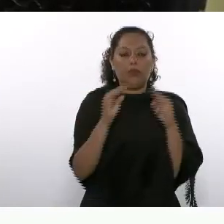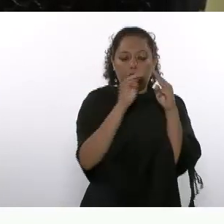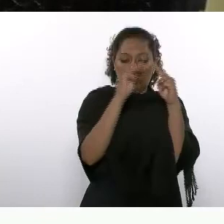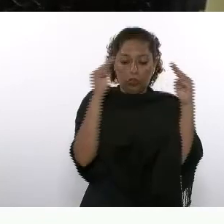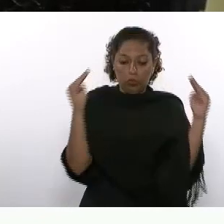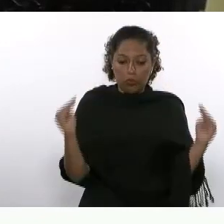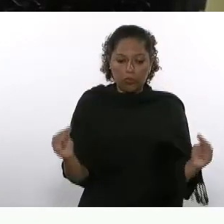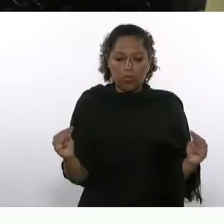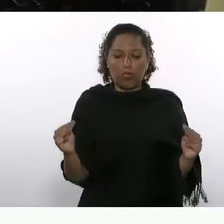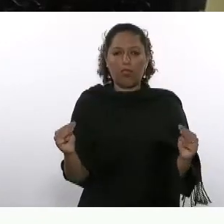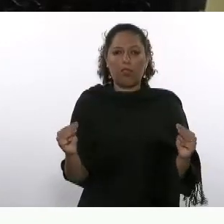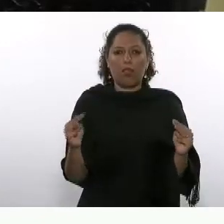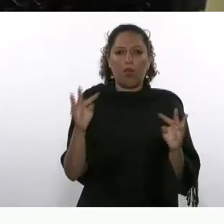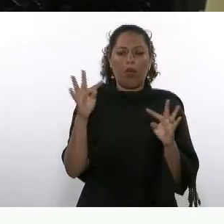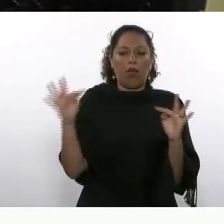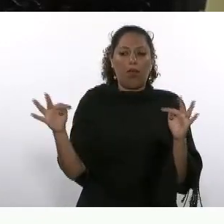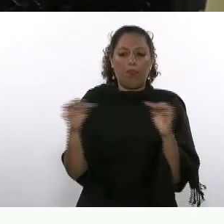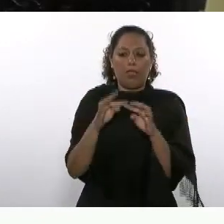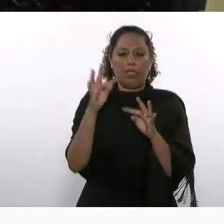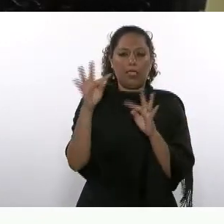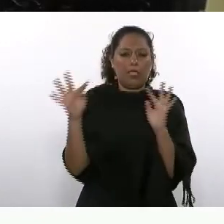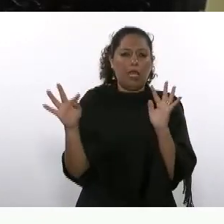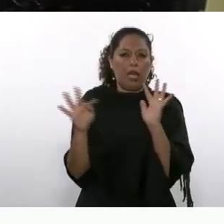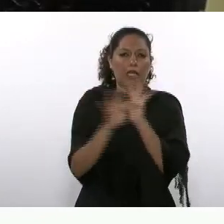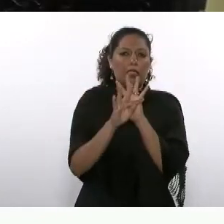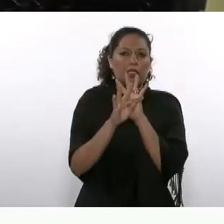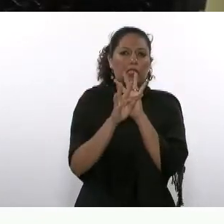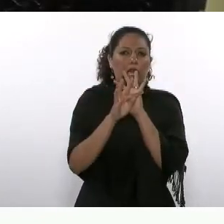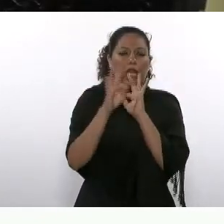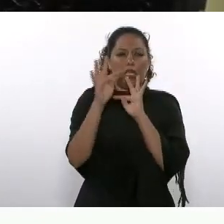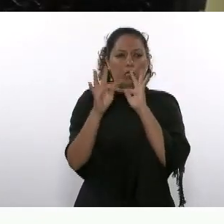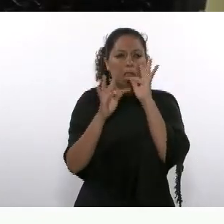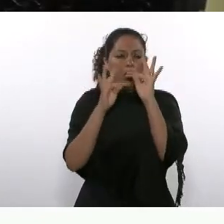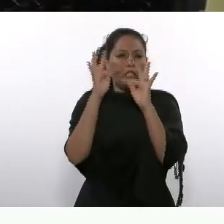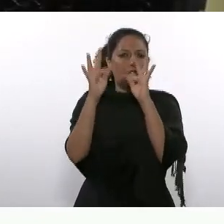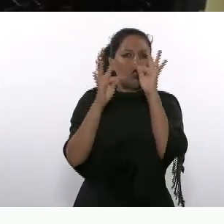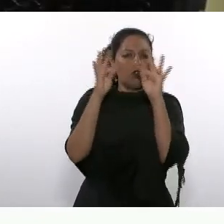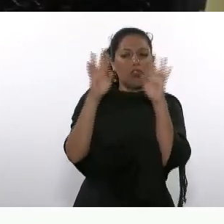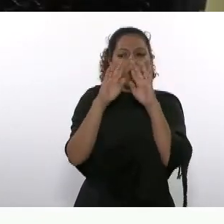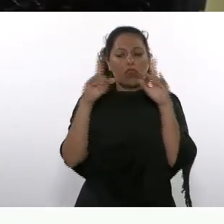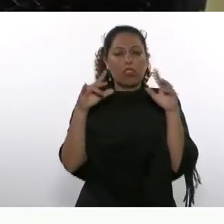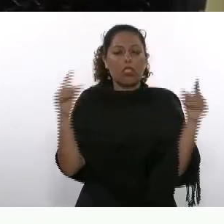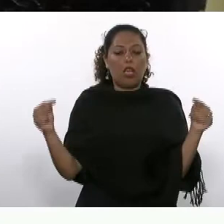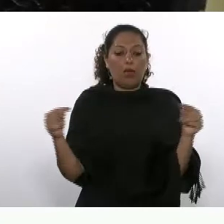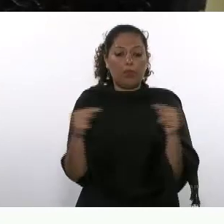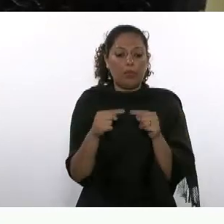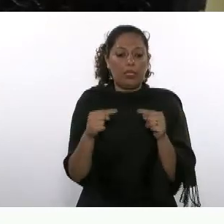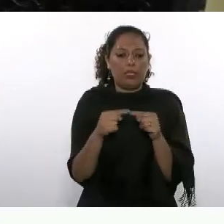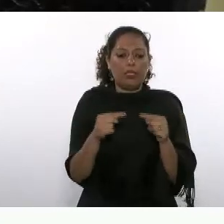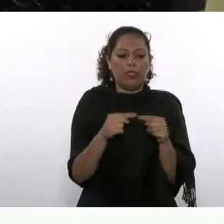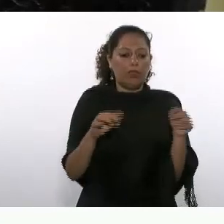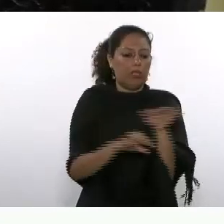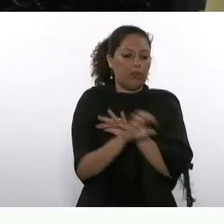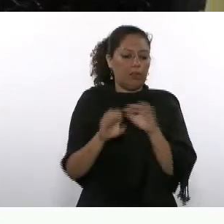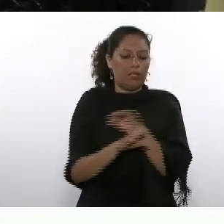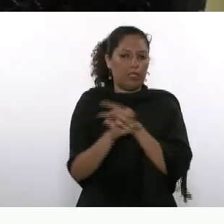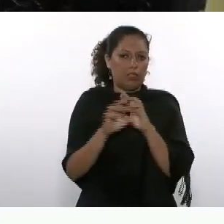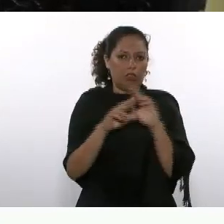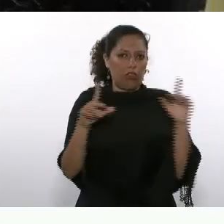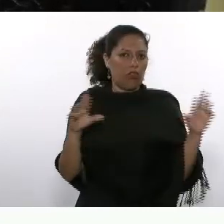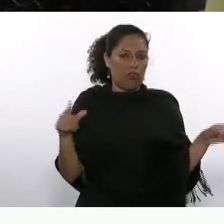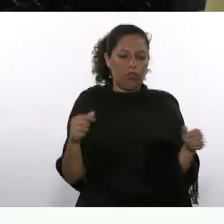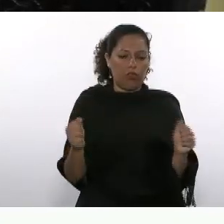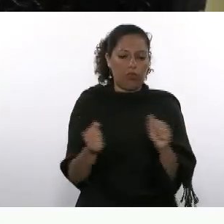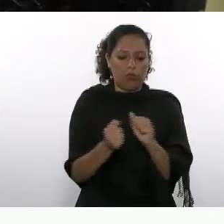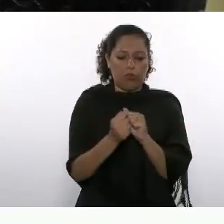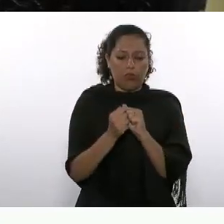museu interativo, tecnológico, de uma visita interativa, através de uma startup, ou seja, poderia ainda linkar